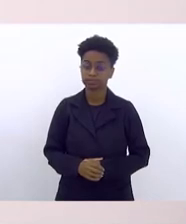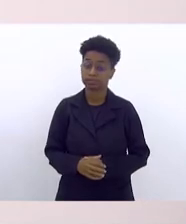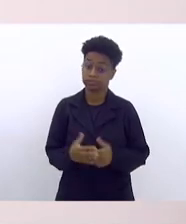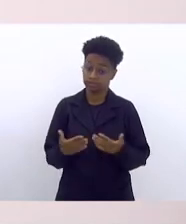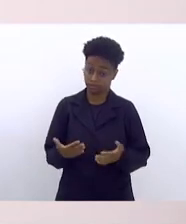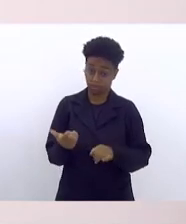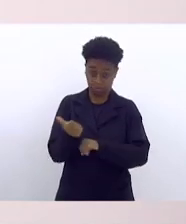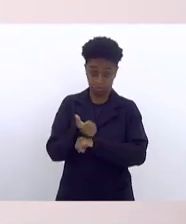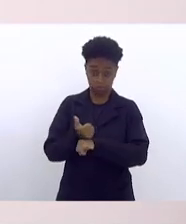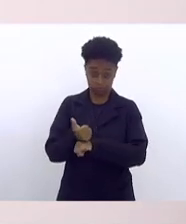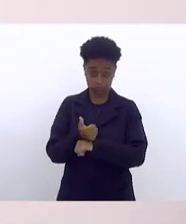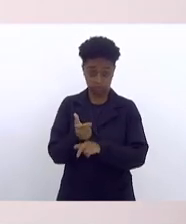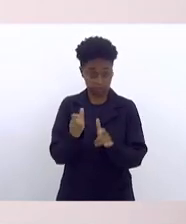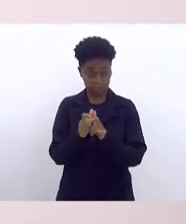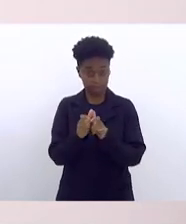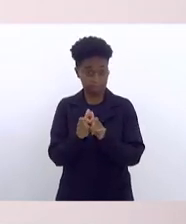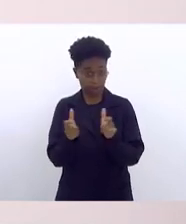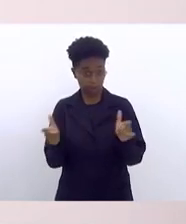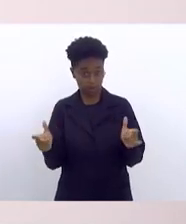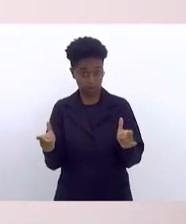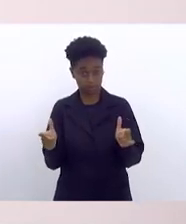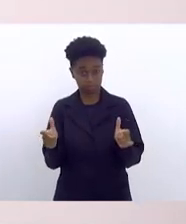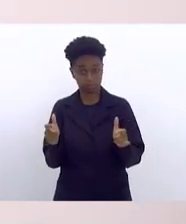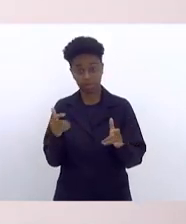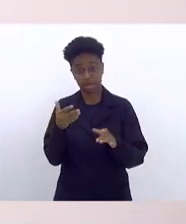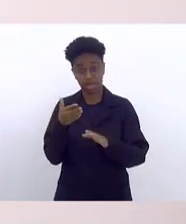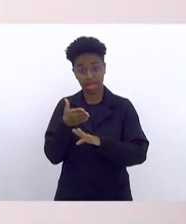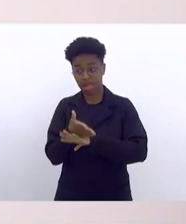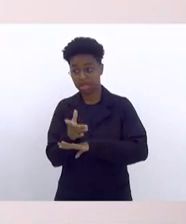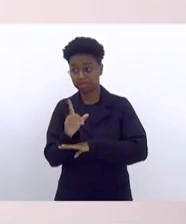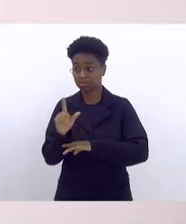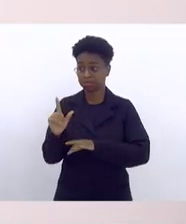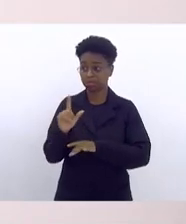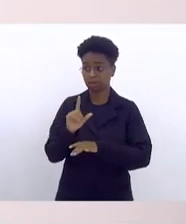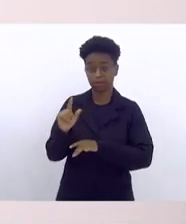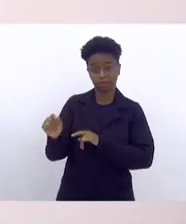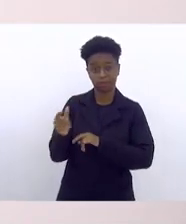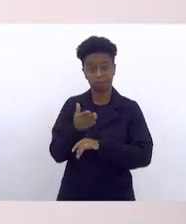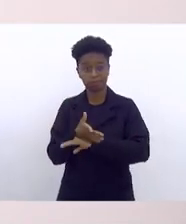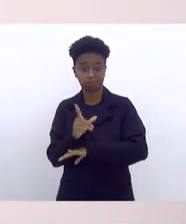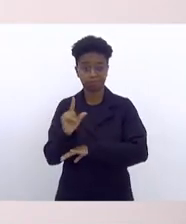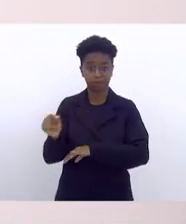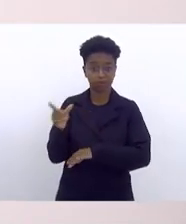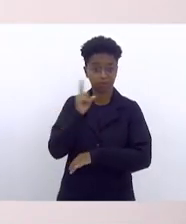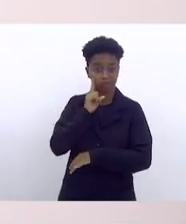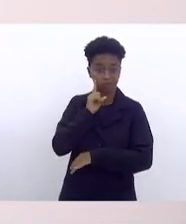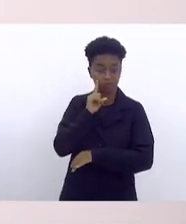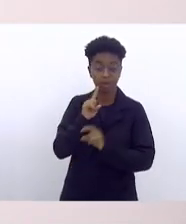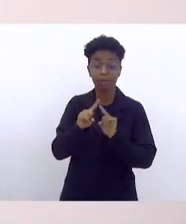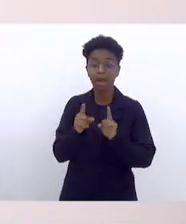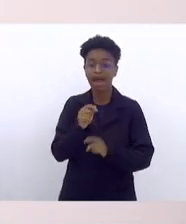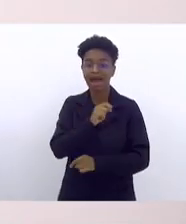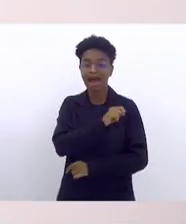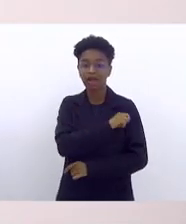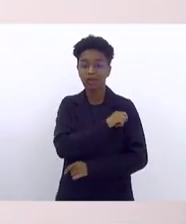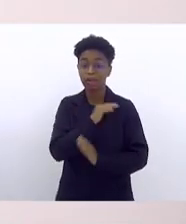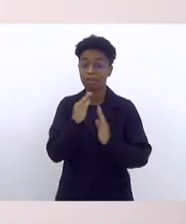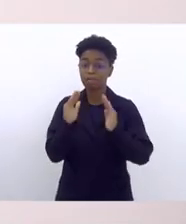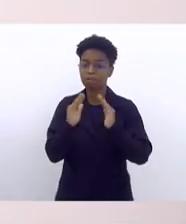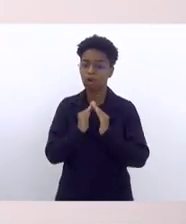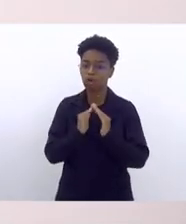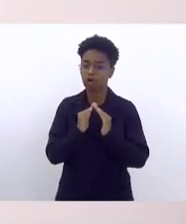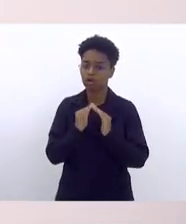profissionais em sua maioria entram e saem das comunidades diariamente já os alunos moram na